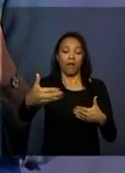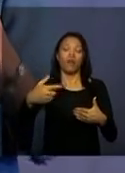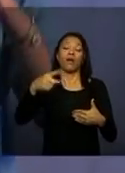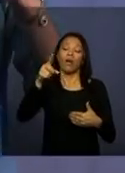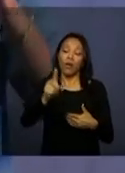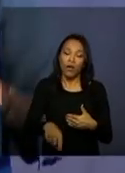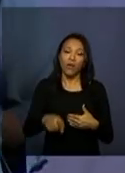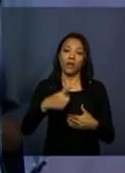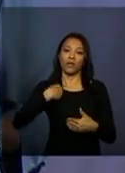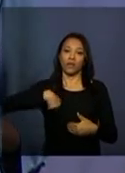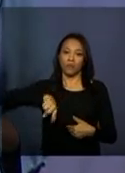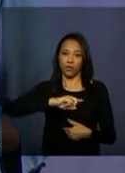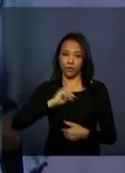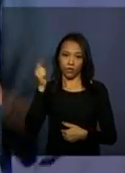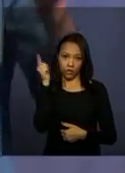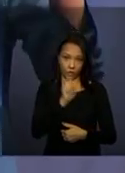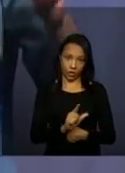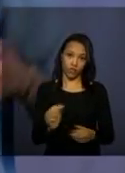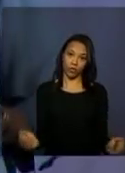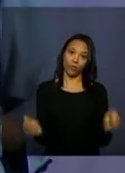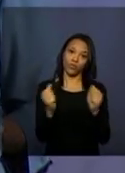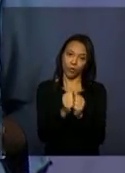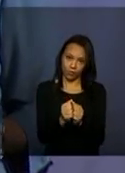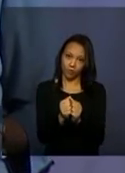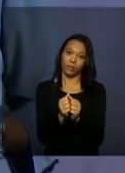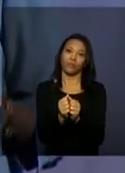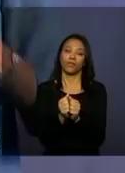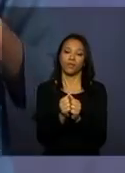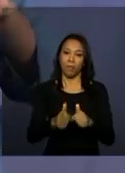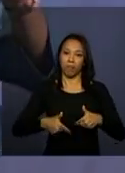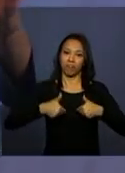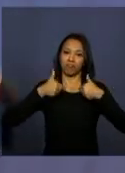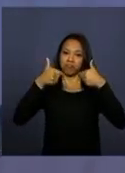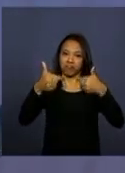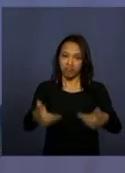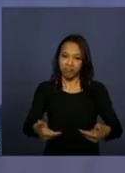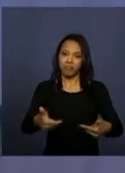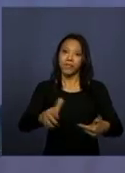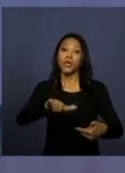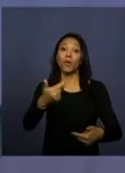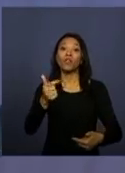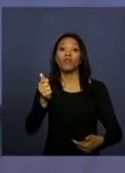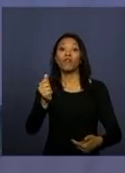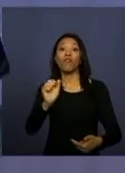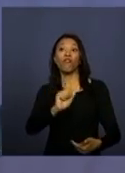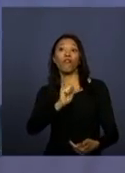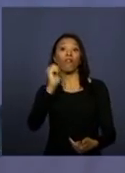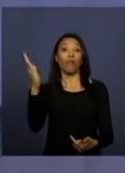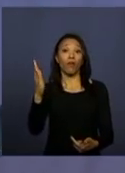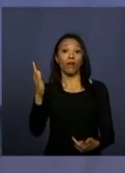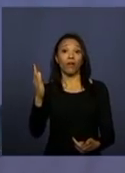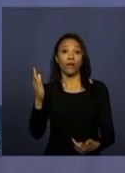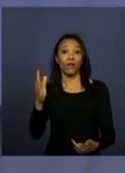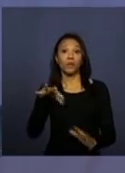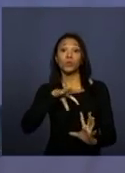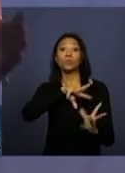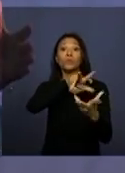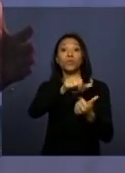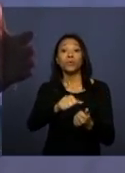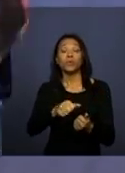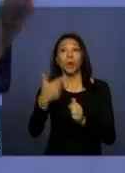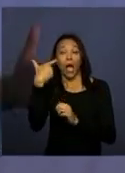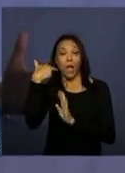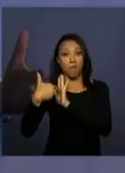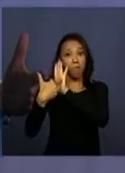nós conquistamos juntos. É um diferencial que, quando a gente vai lá fora, no resto do mundo, e